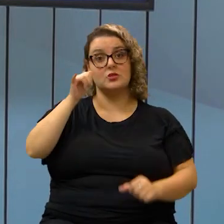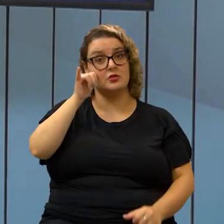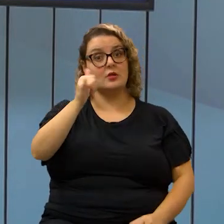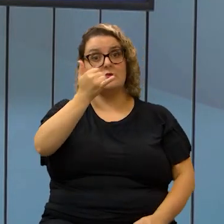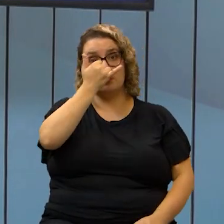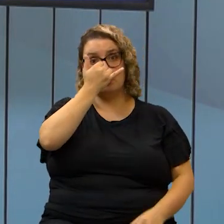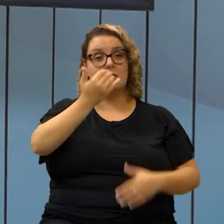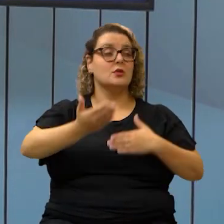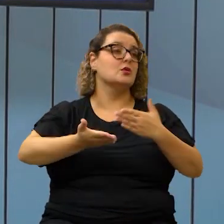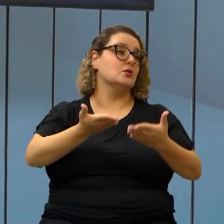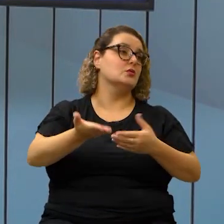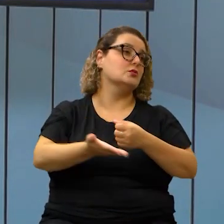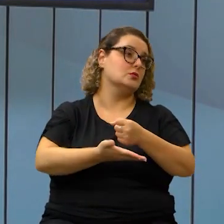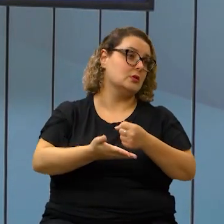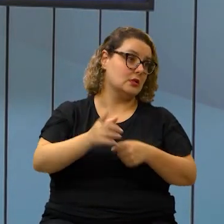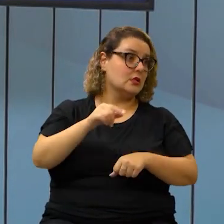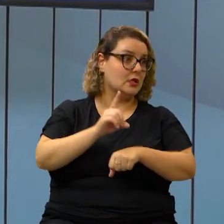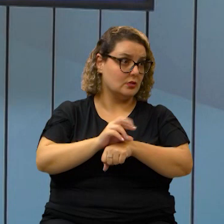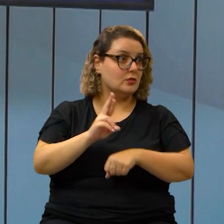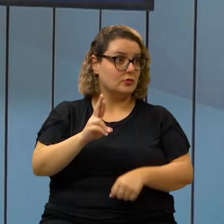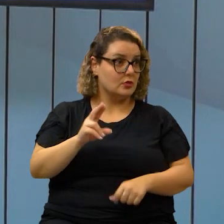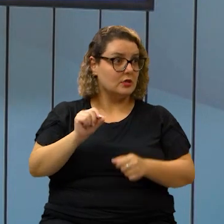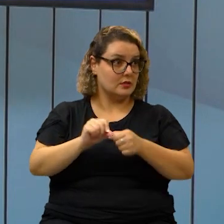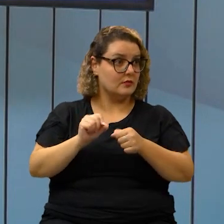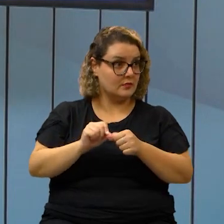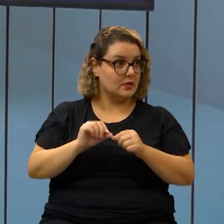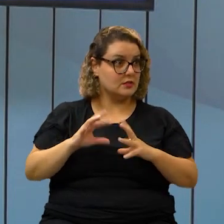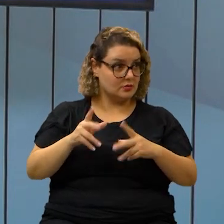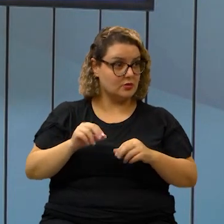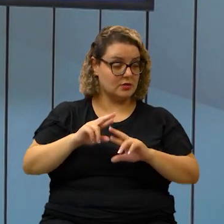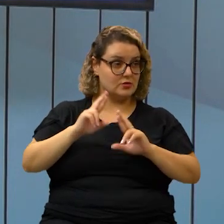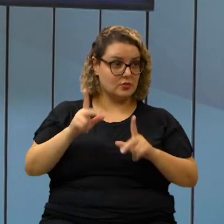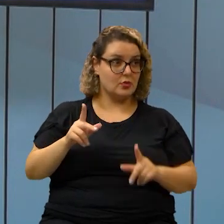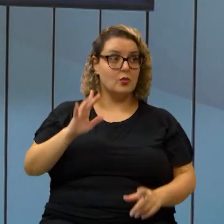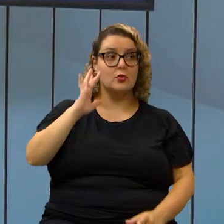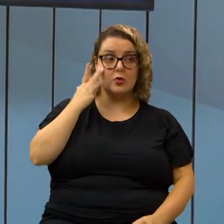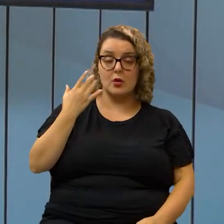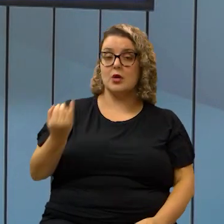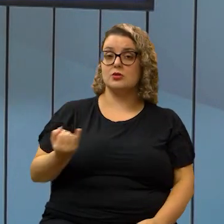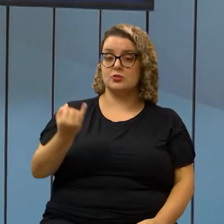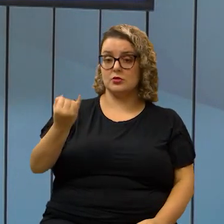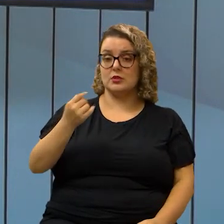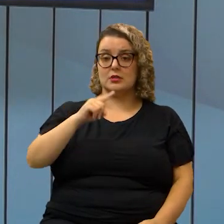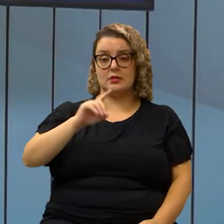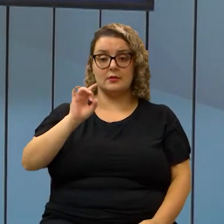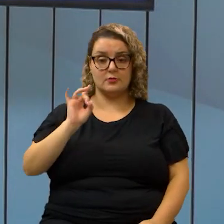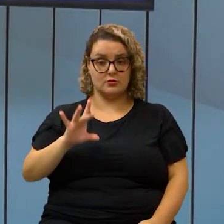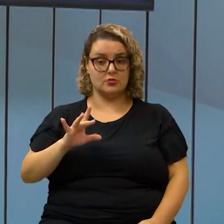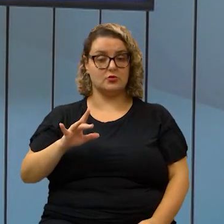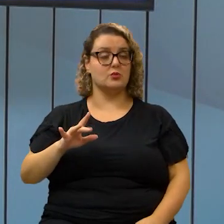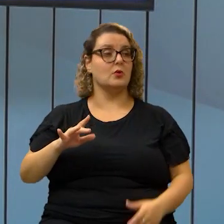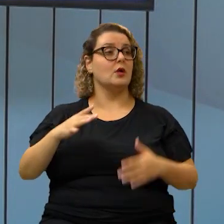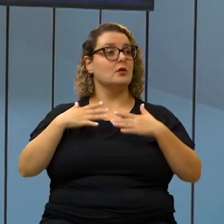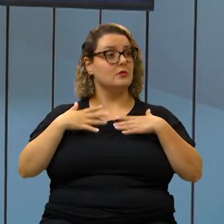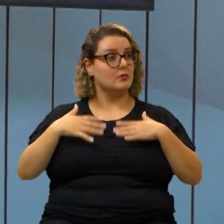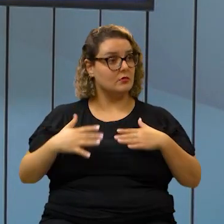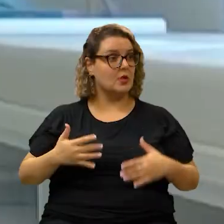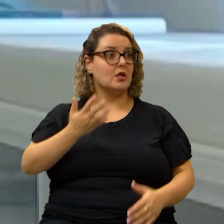acho interessante é que não só na parte física da criança, mas também intelectual e social, né?